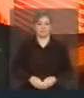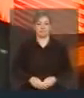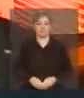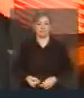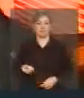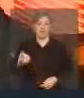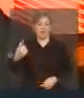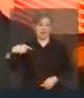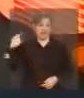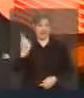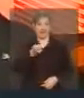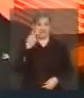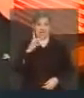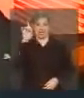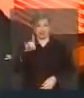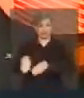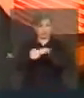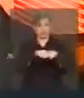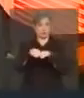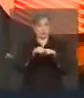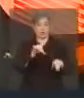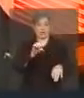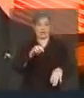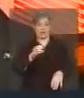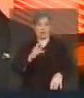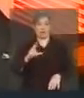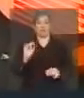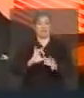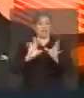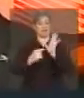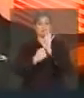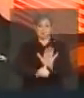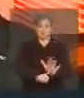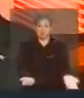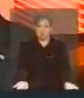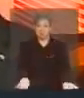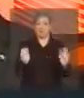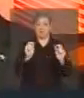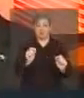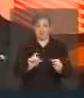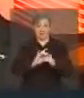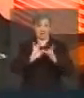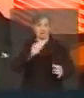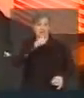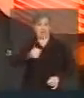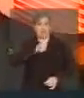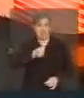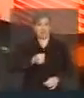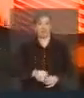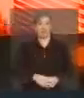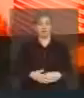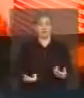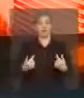Eles que falam em democracia, eles que falam em liberdade de expressão e liberdade de imprensa.